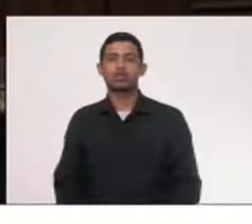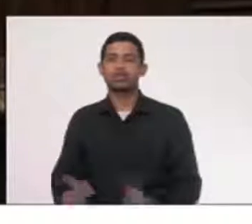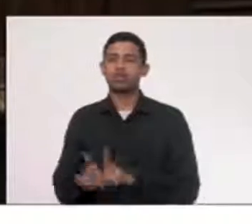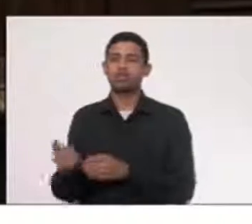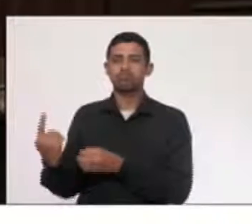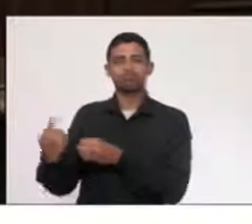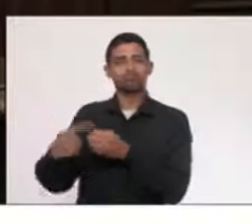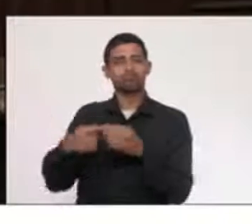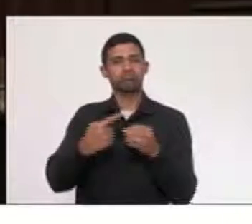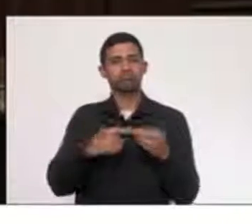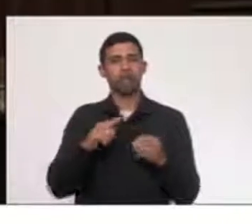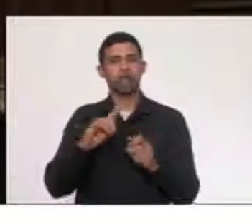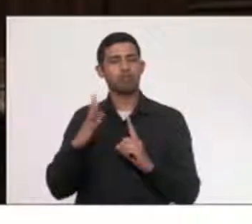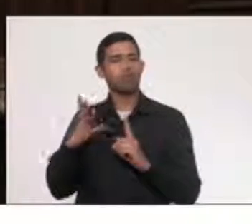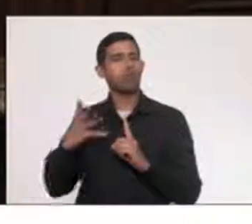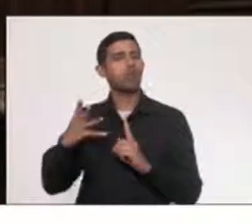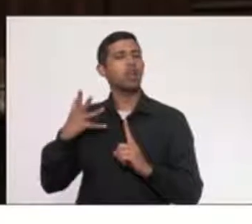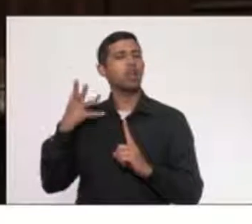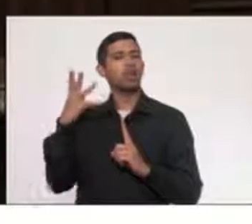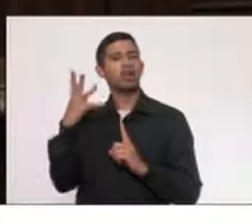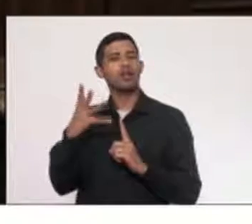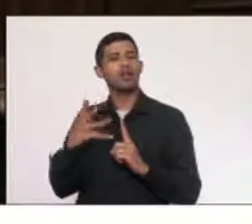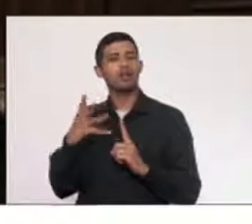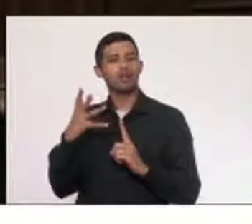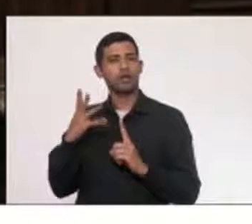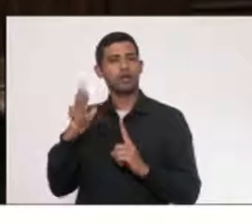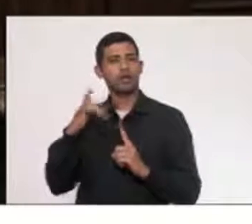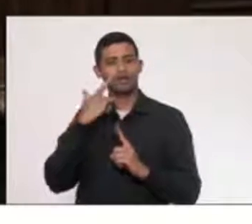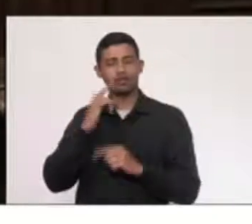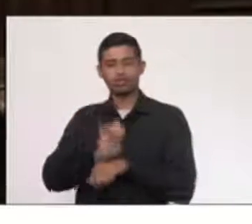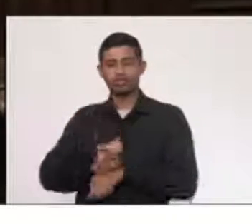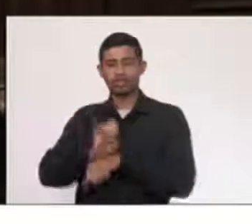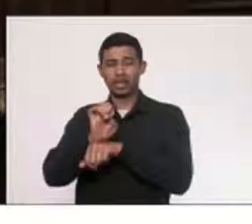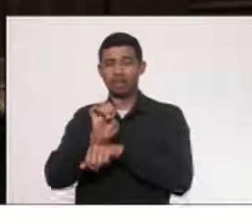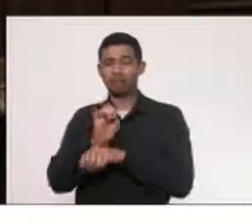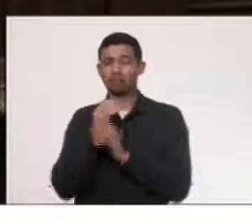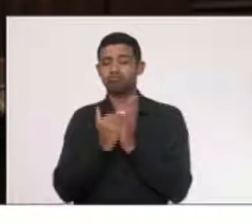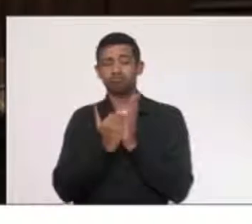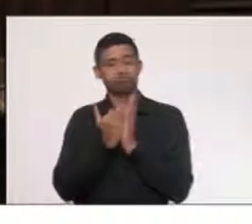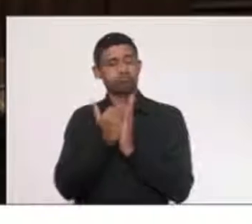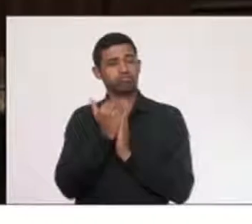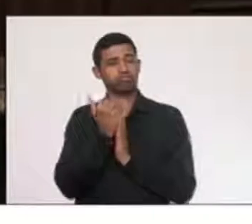discursos descabidos, e no Estado se agrava cada vez mais.